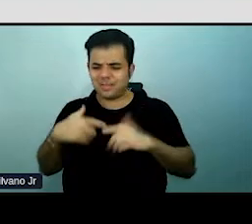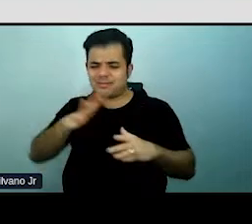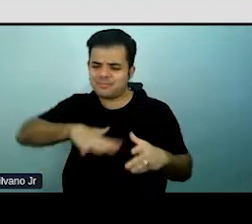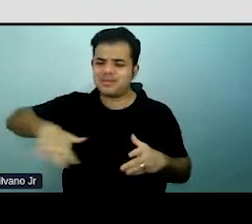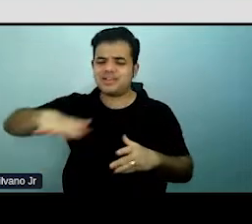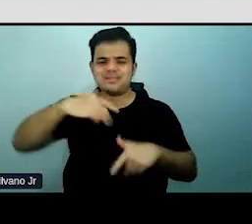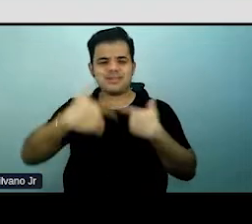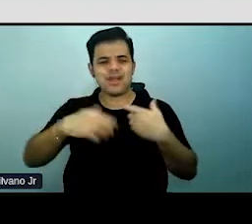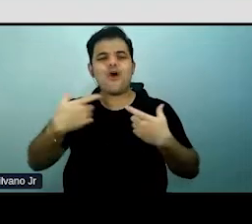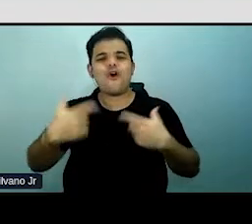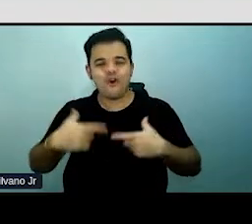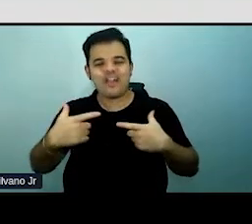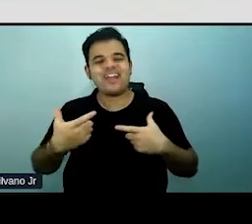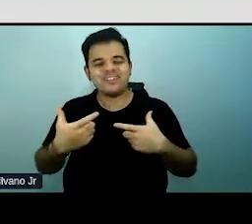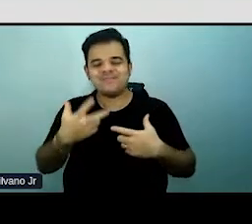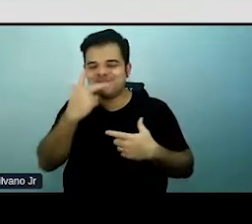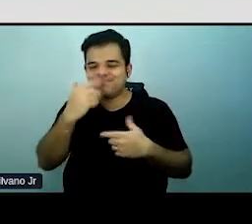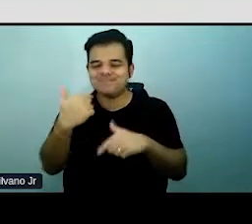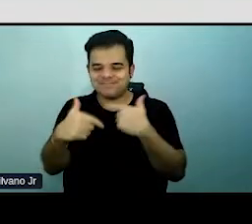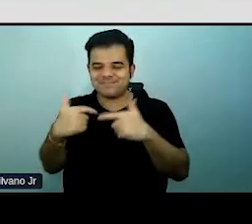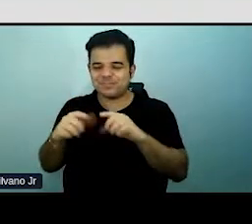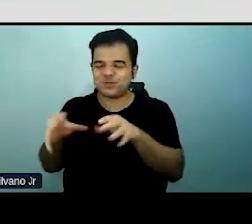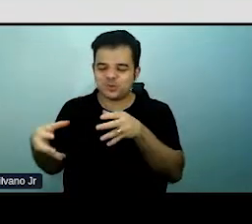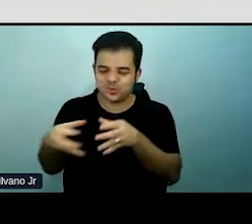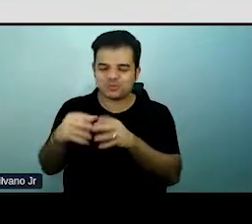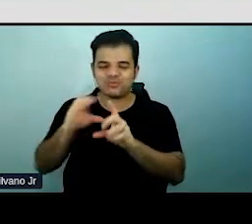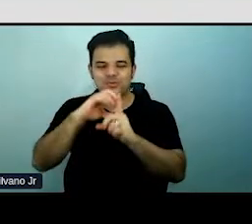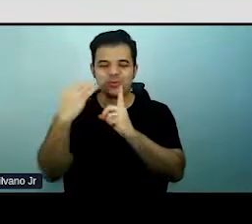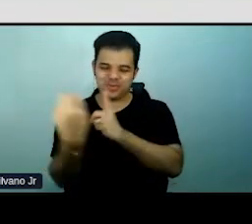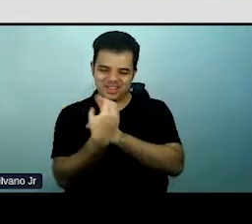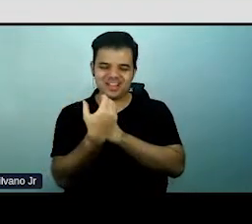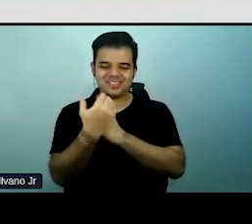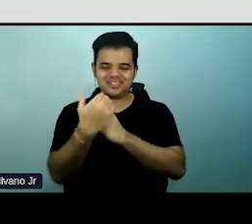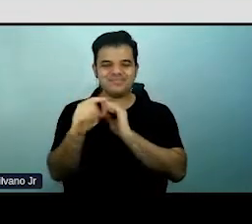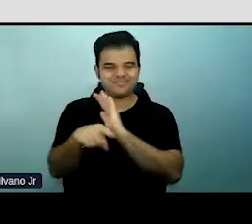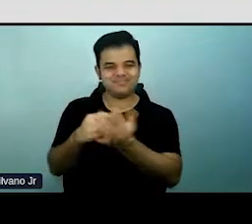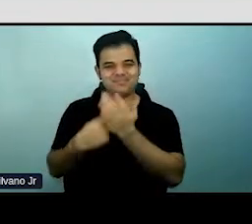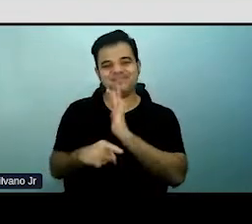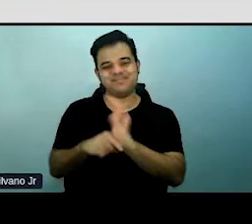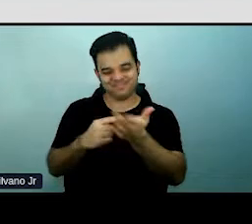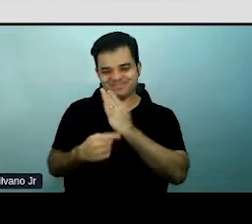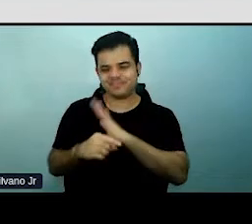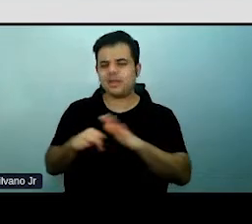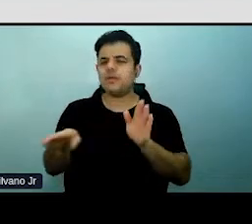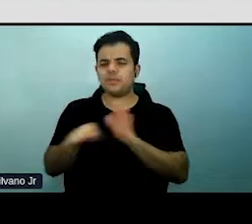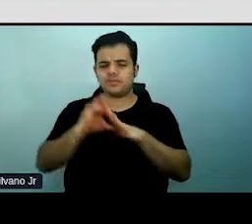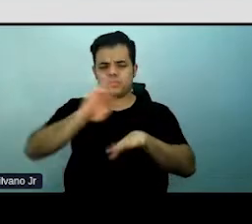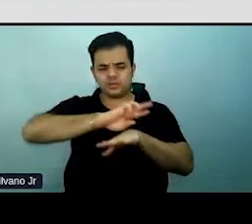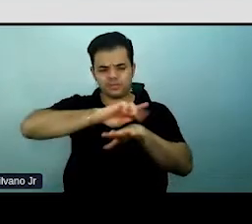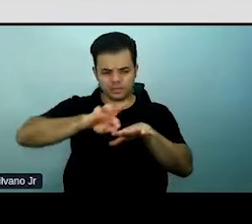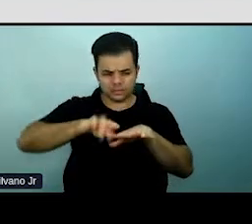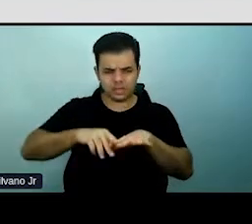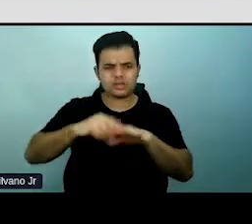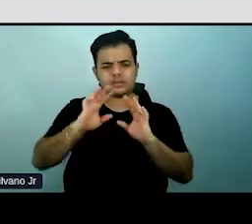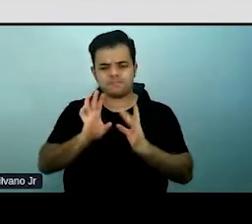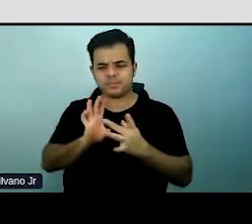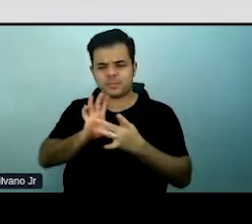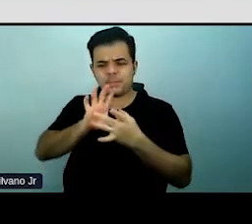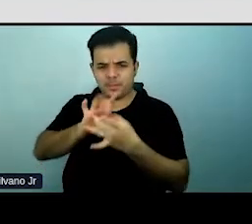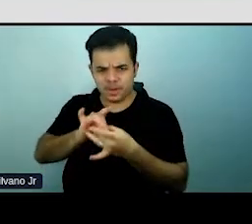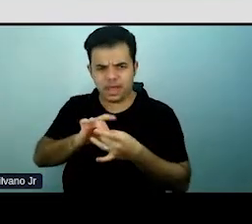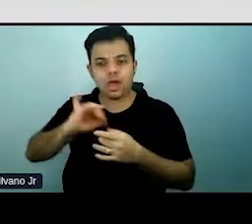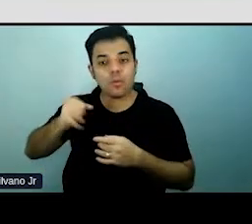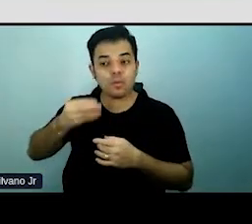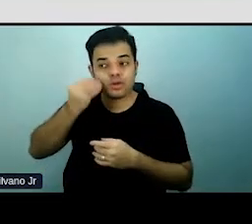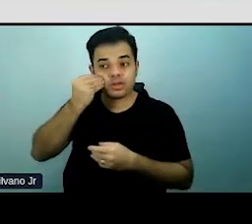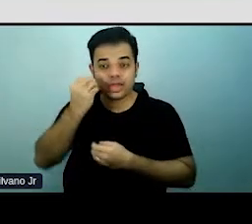que ela está ali no coletivo, na comunidade. Então, a gente fala muito sobre a questão da diversidade, que ela está ligada a oferecer as